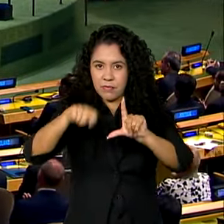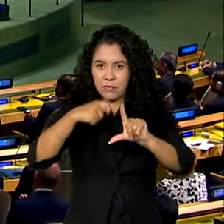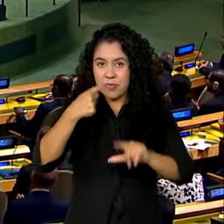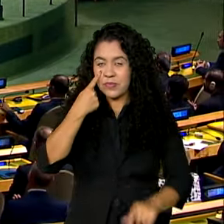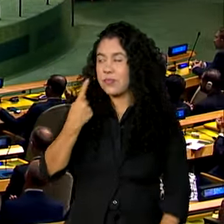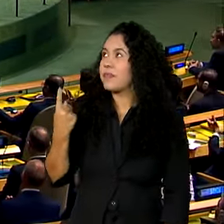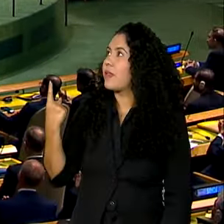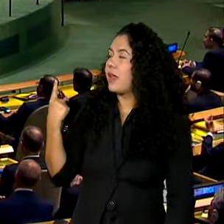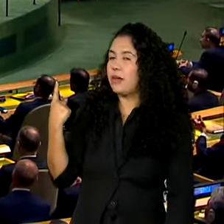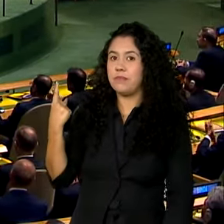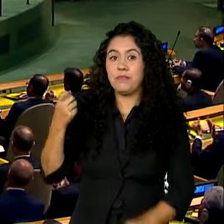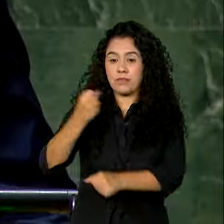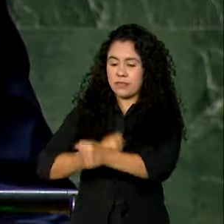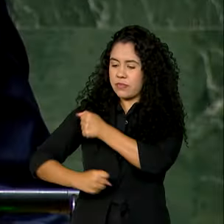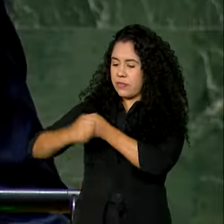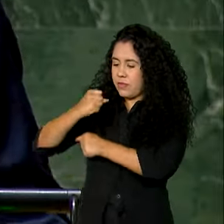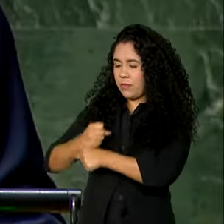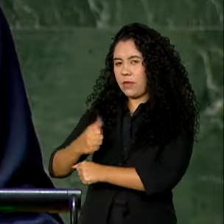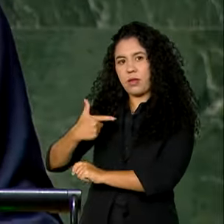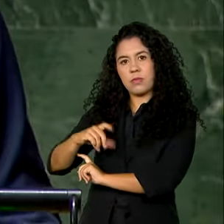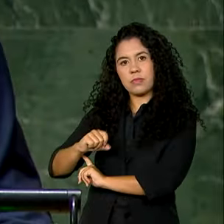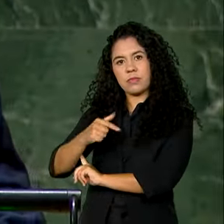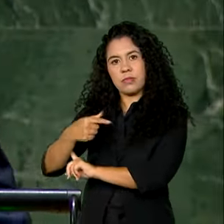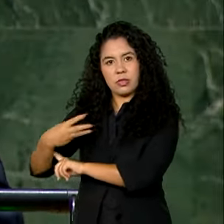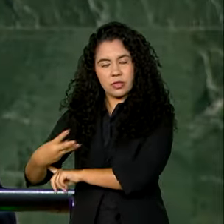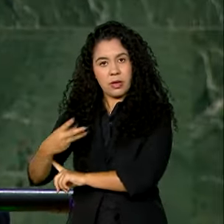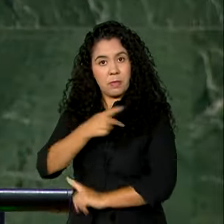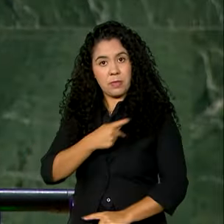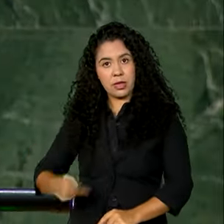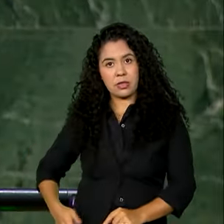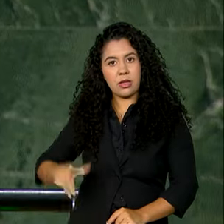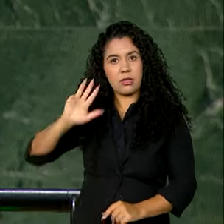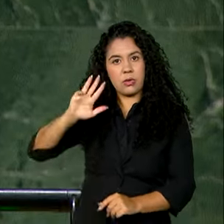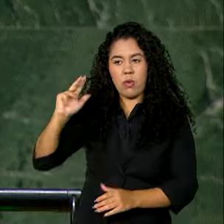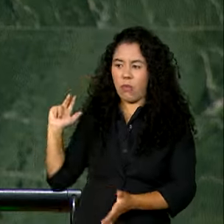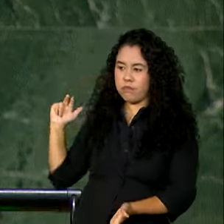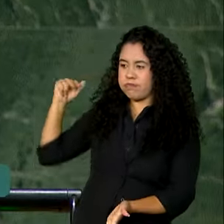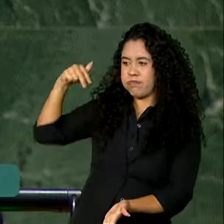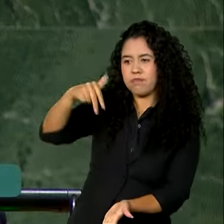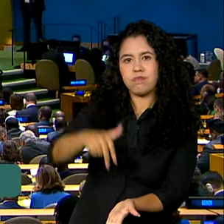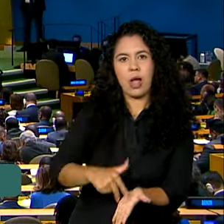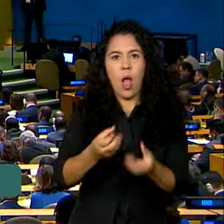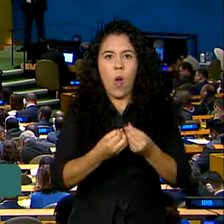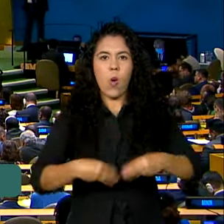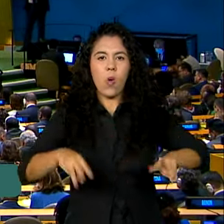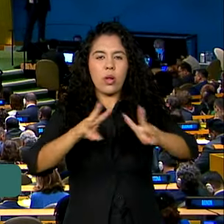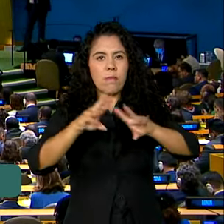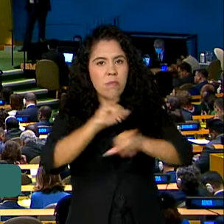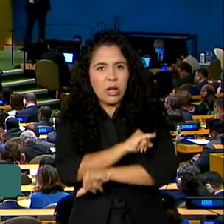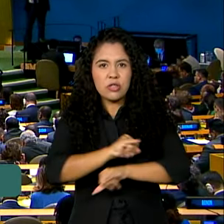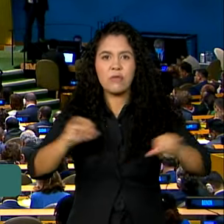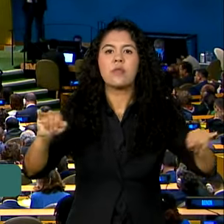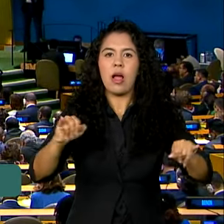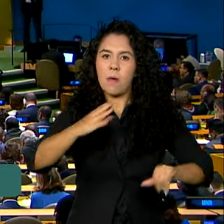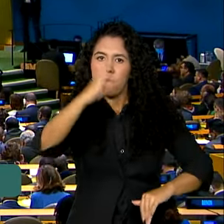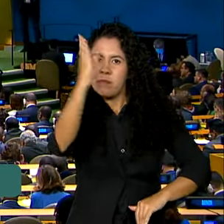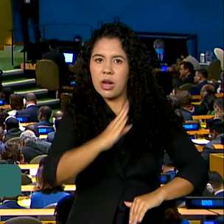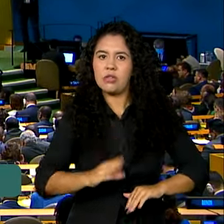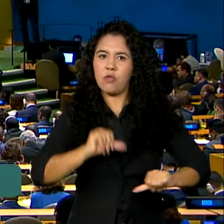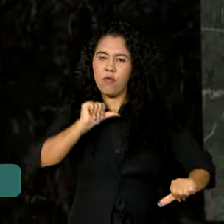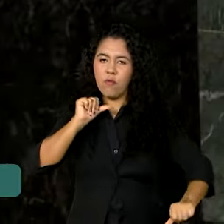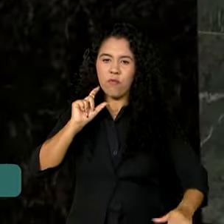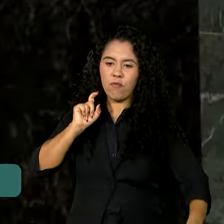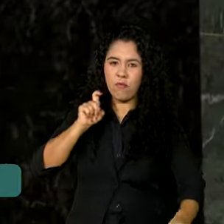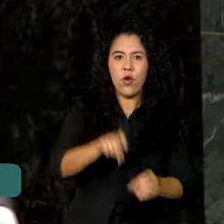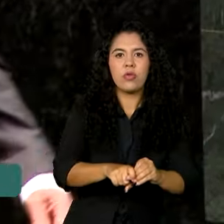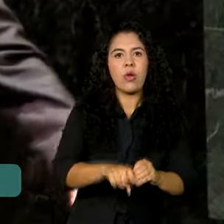Se em 2023 o presidente Lula veio à Assembleia Geral da ONU anunciar que o Brasil voltou ao tabuleiro da diplomacia